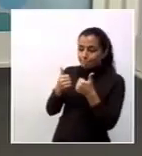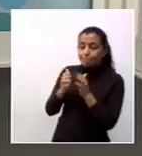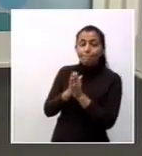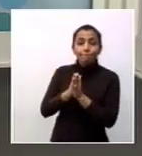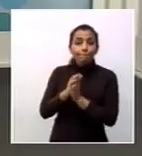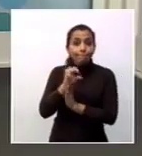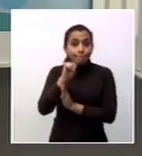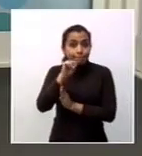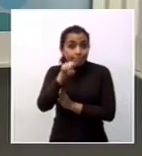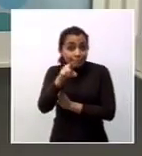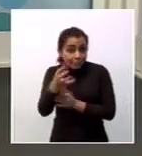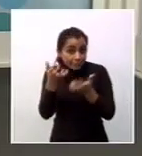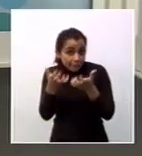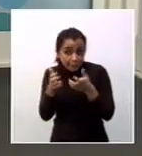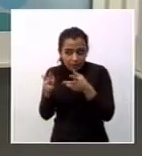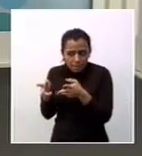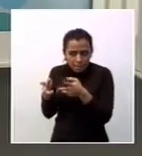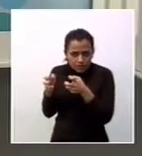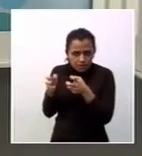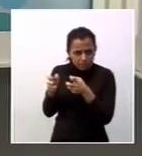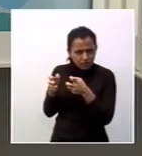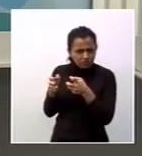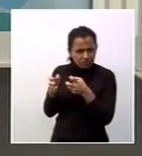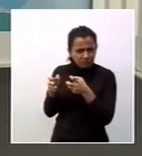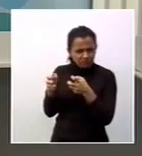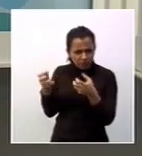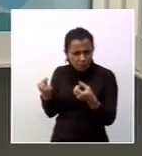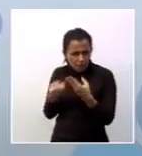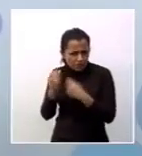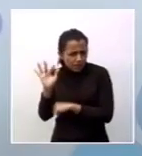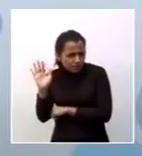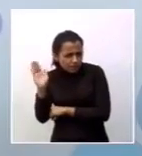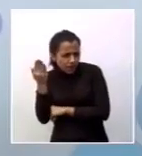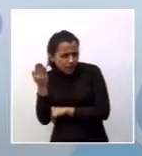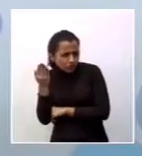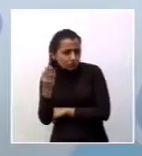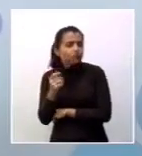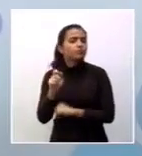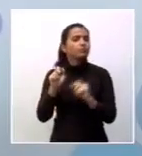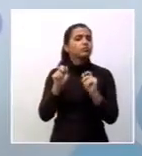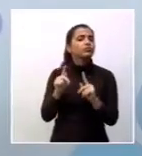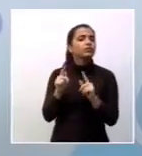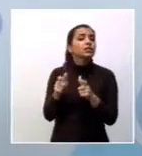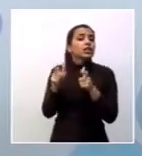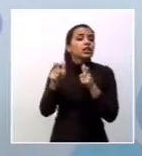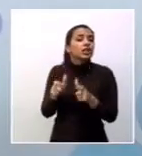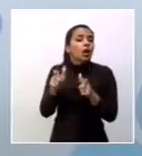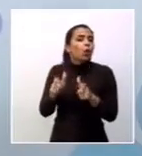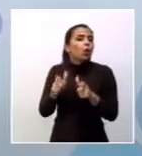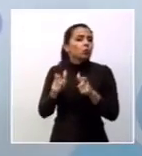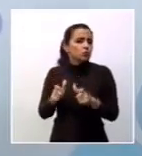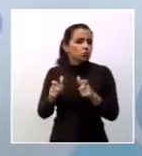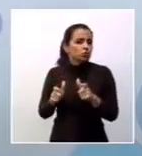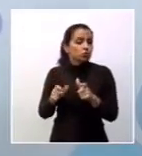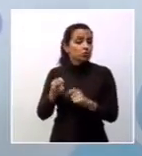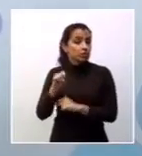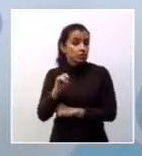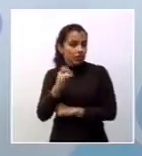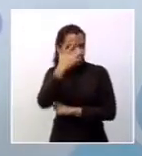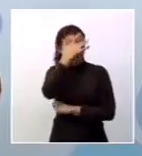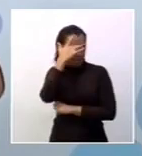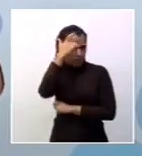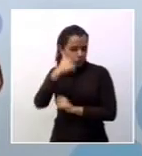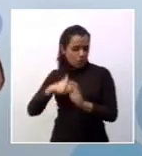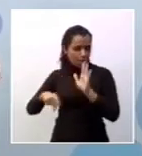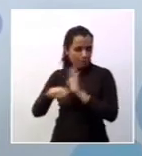você identificar uma fake news, primeiro você tem que saber de qual lugar ela está vindo, tá? Quando é de um youtuber,